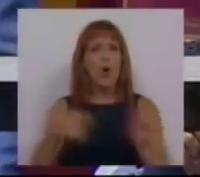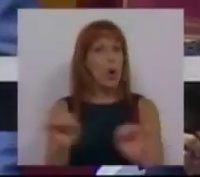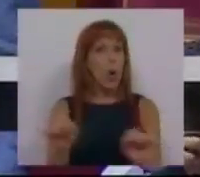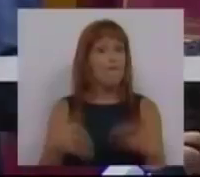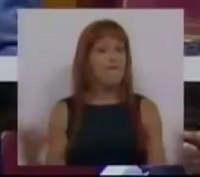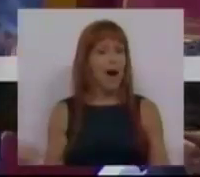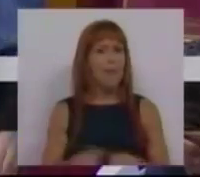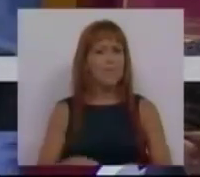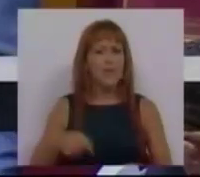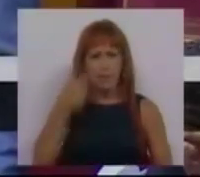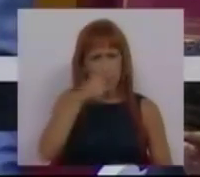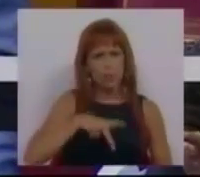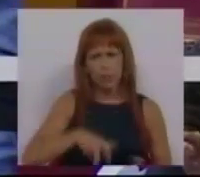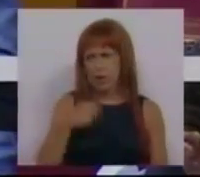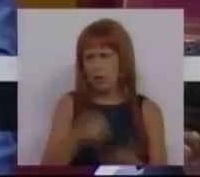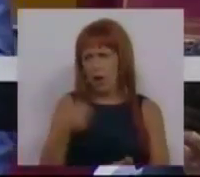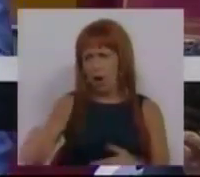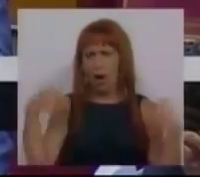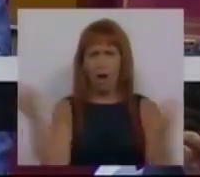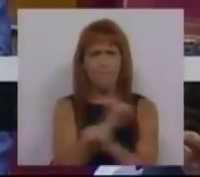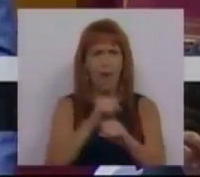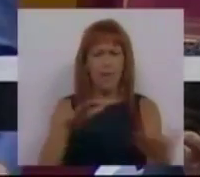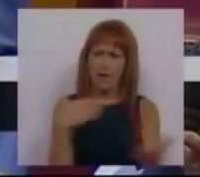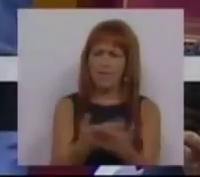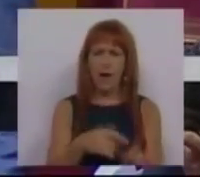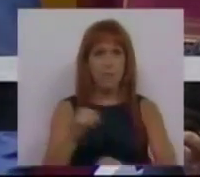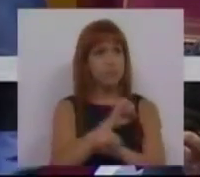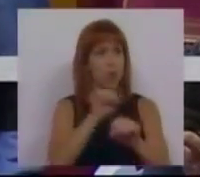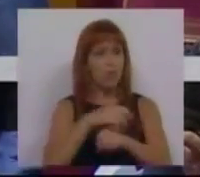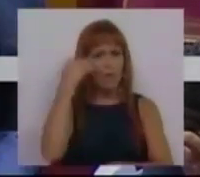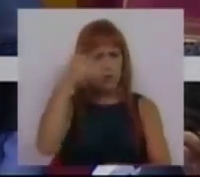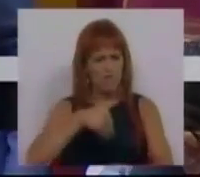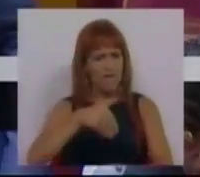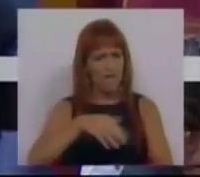vai ter no bolso dos portugueses uma bomba relógio a explodir ainda no futuro próximo disso.